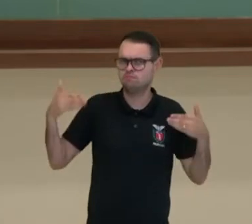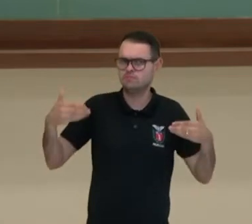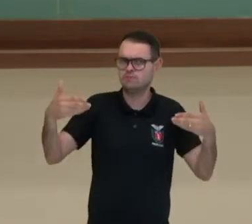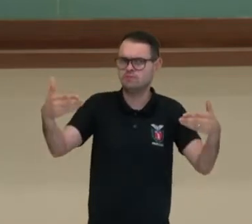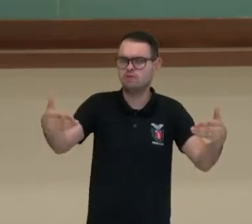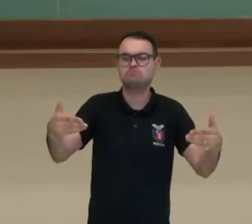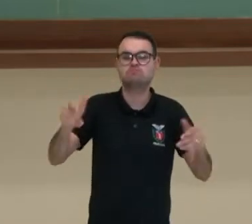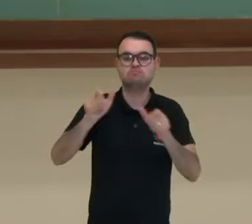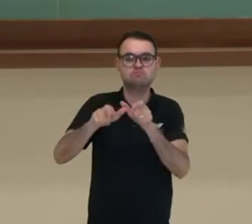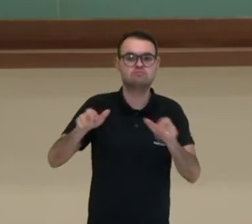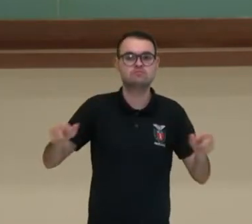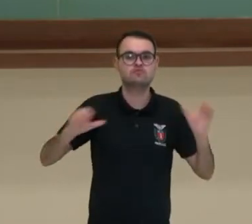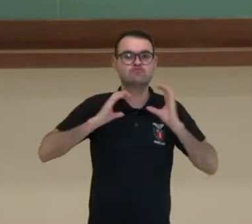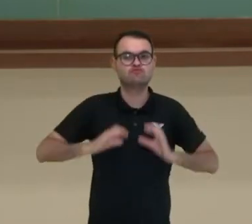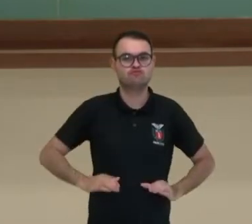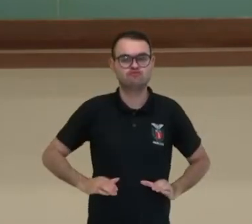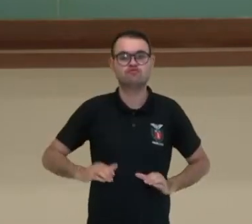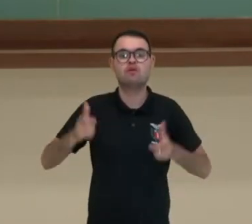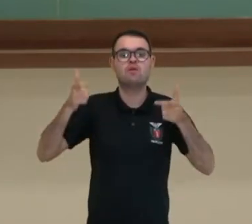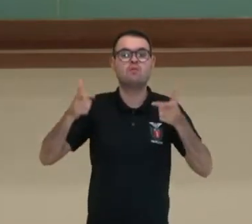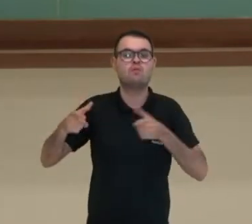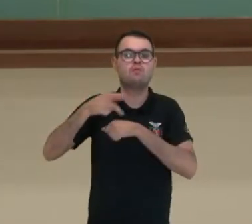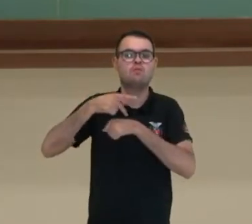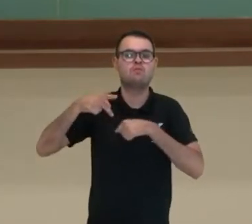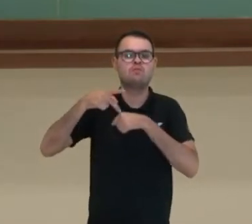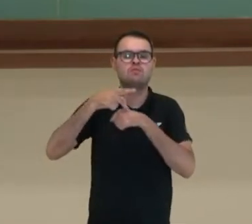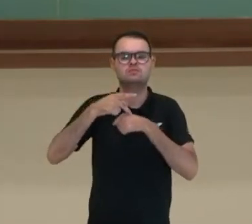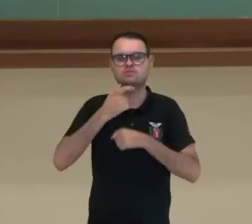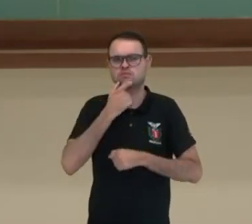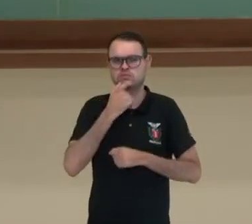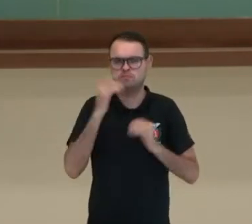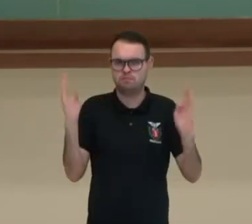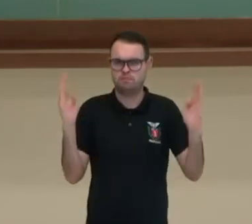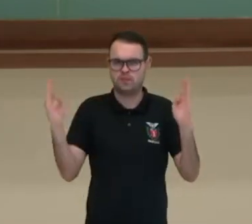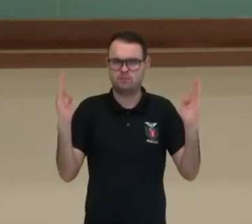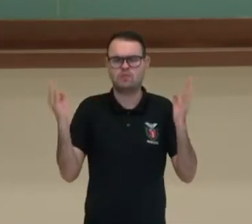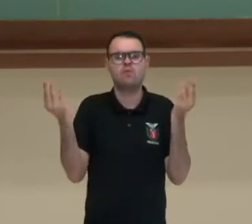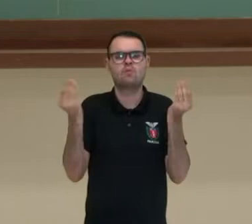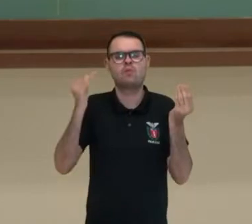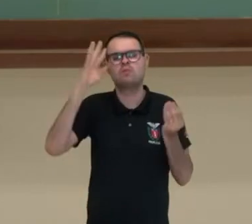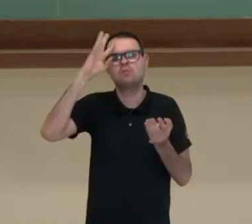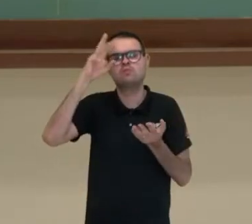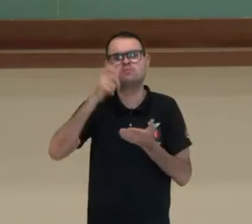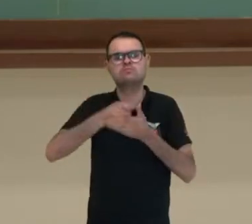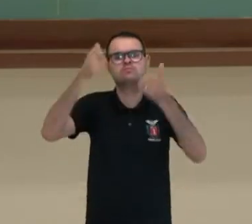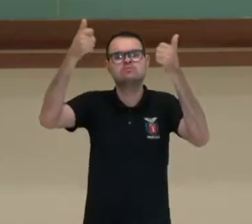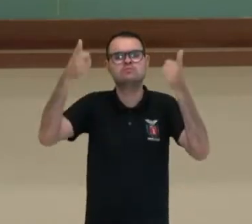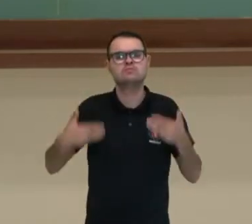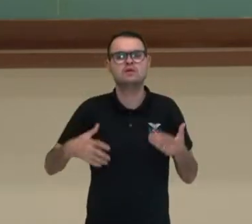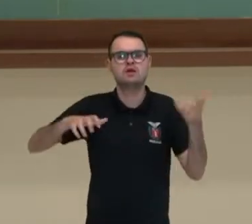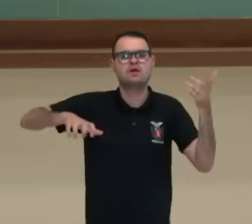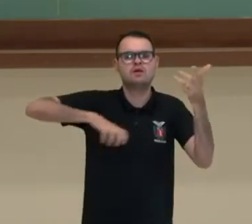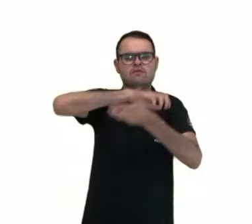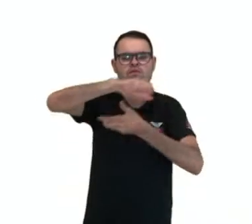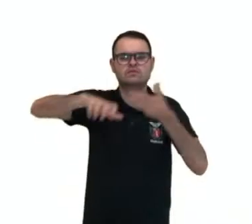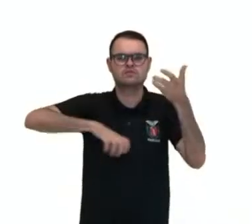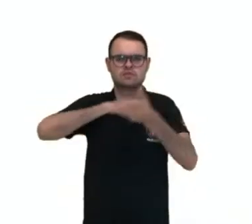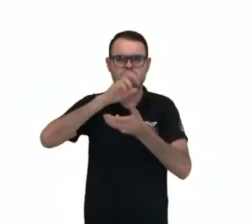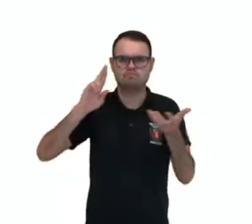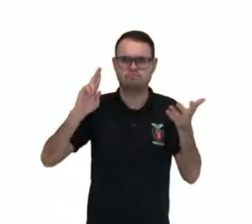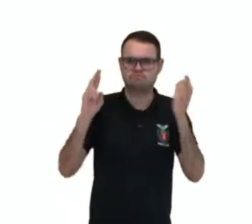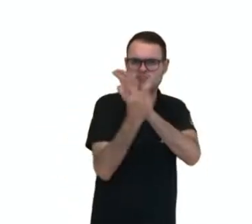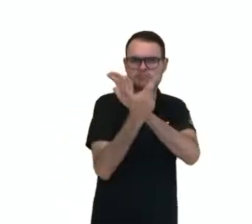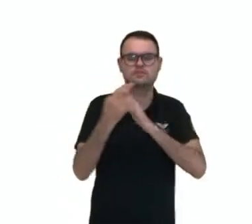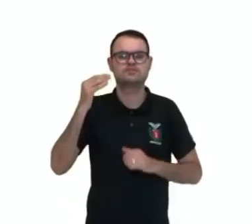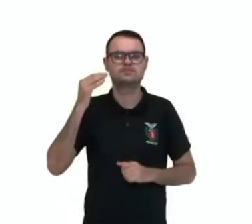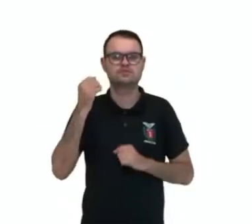na Inglaterra durante esse período. Mas como que a gente pode definir aí, então, a Revolução Industrial? Bom, a